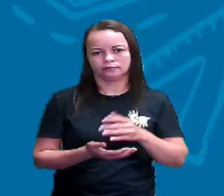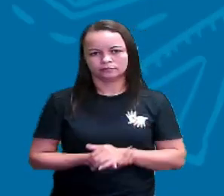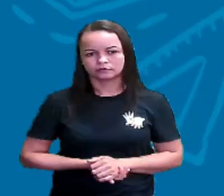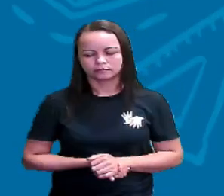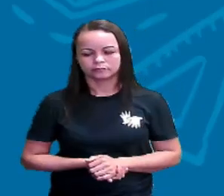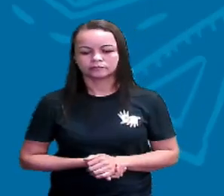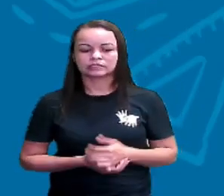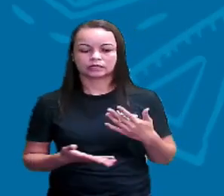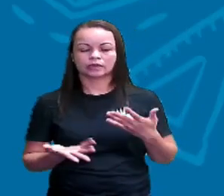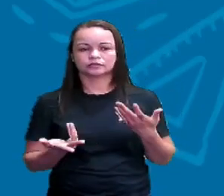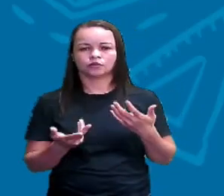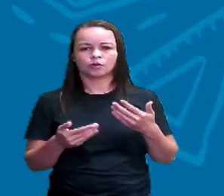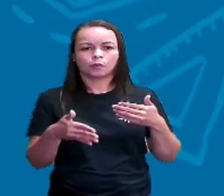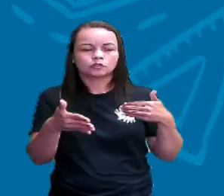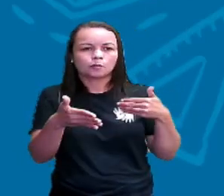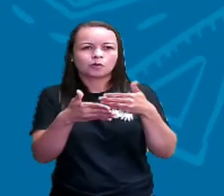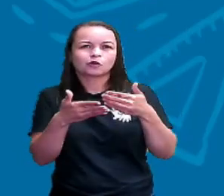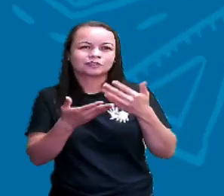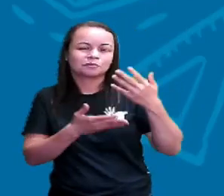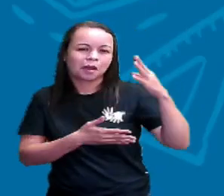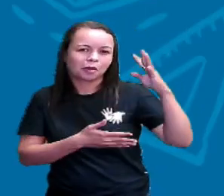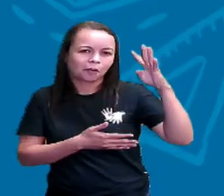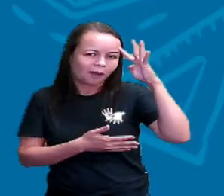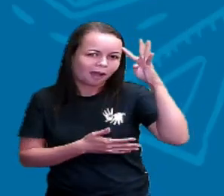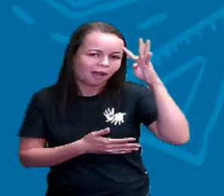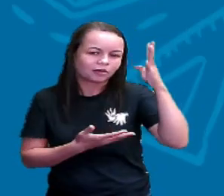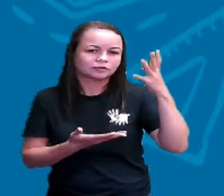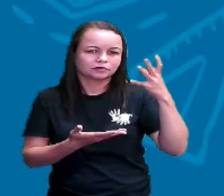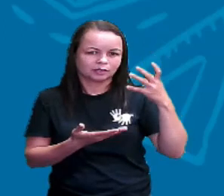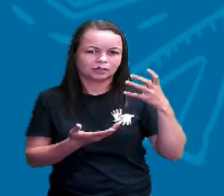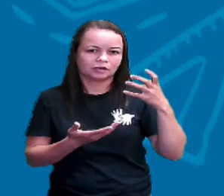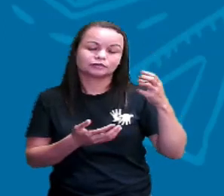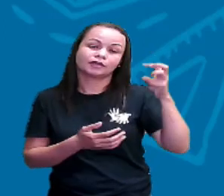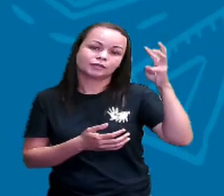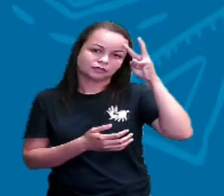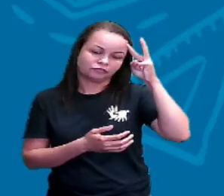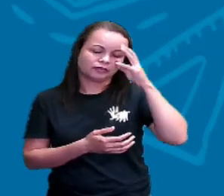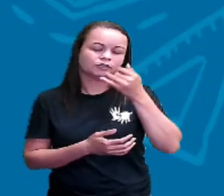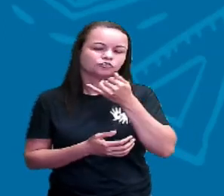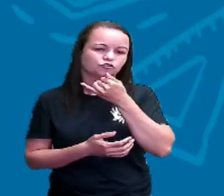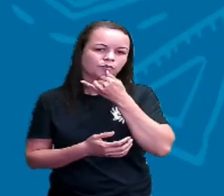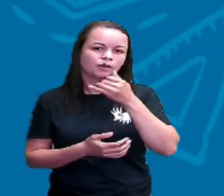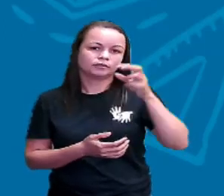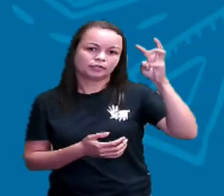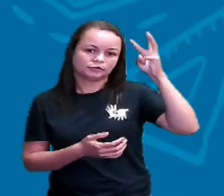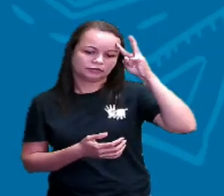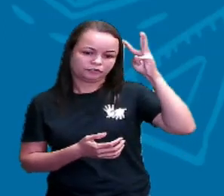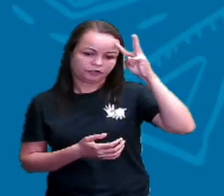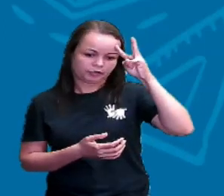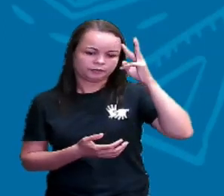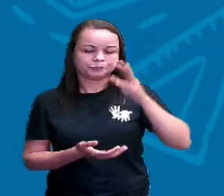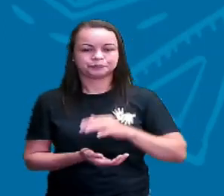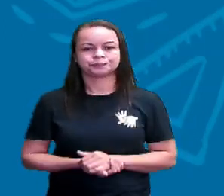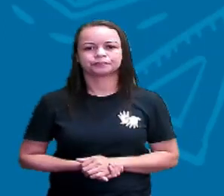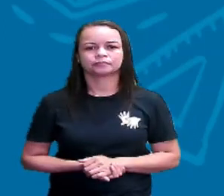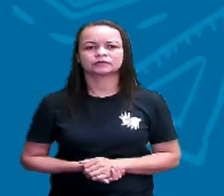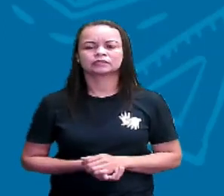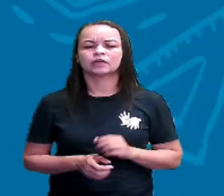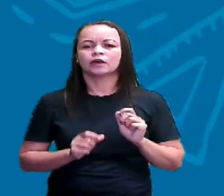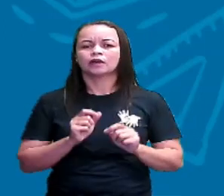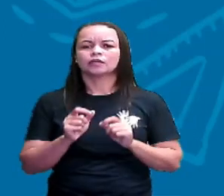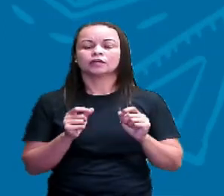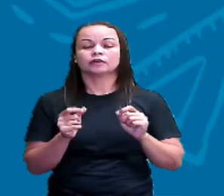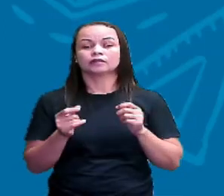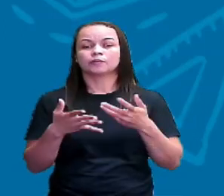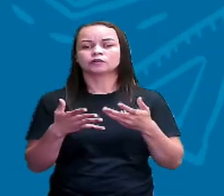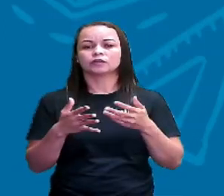el próximo martes, porque aí eu estou me referindo à terça-feira que vem, tá certo? Que vas a hacer